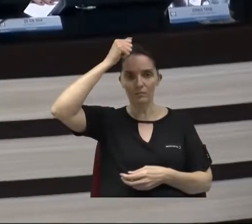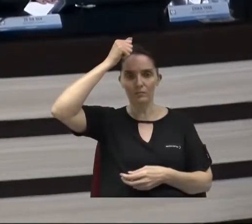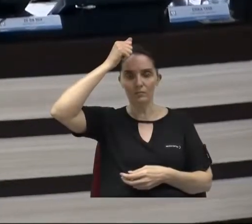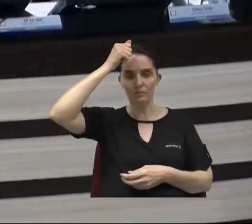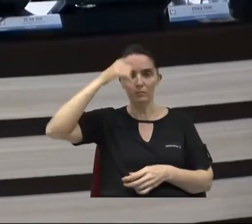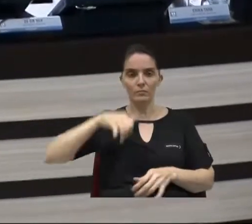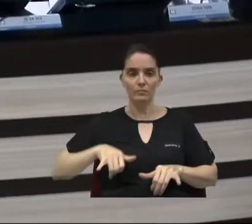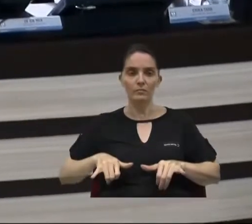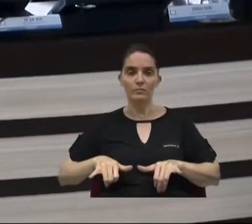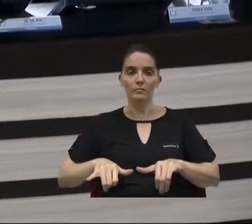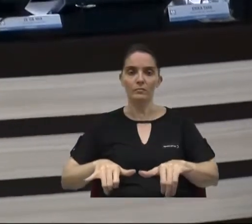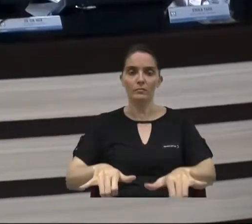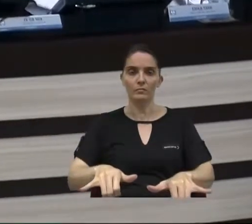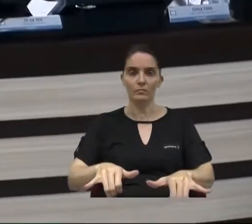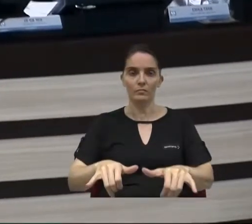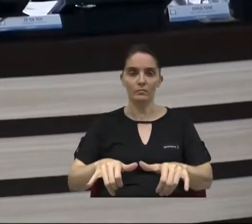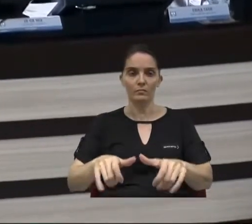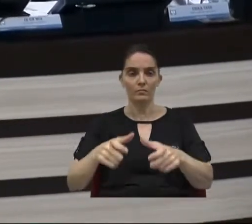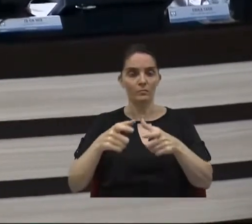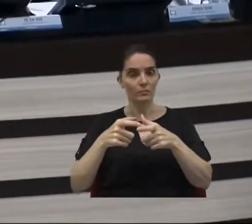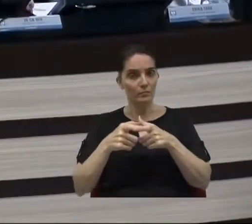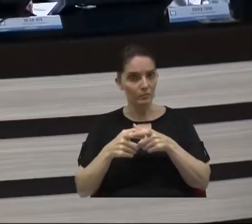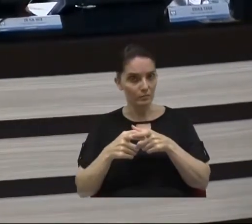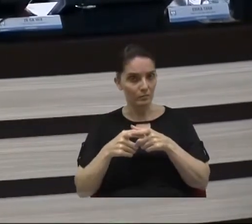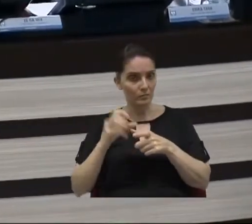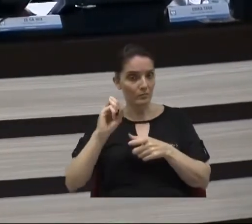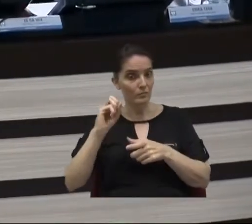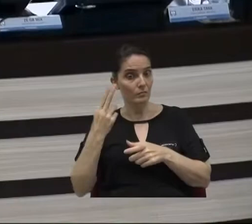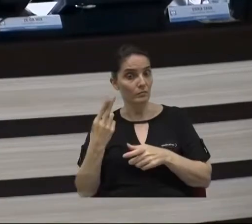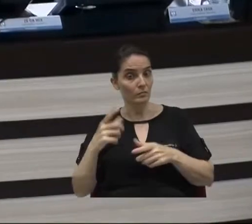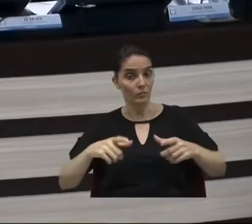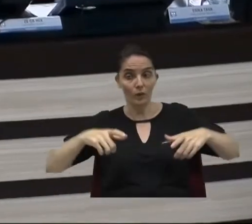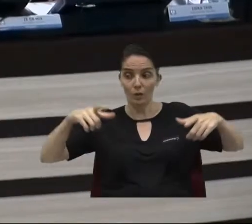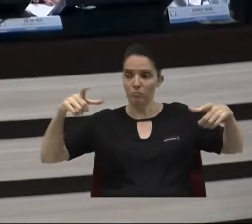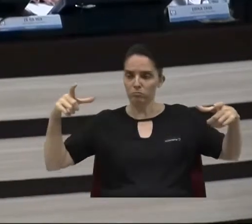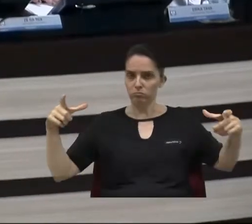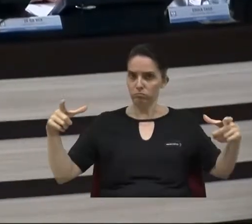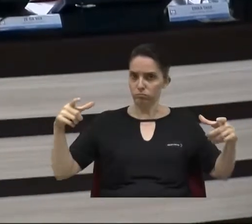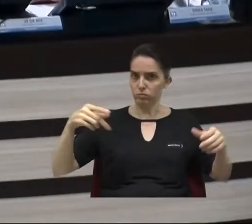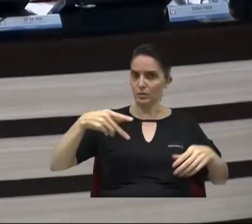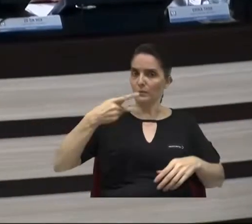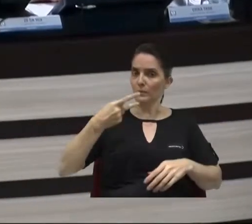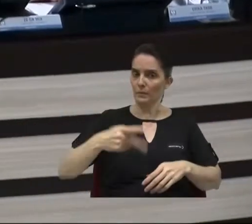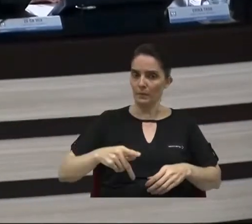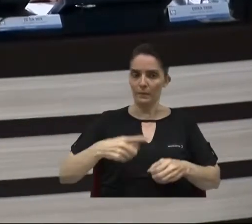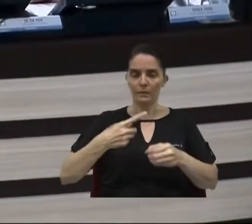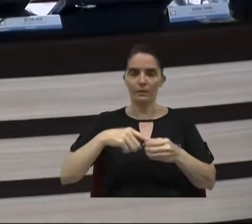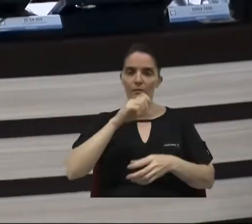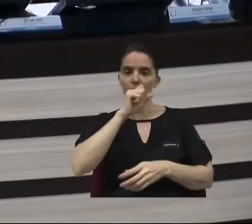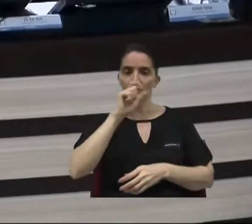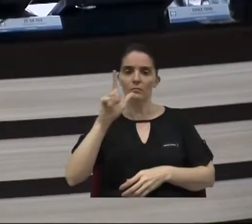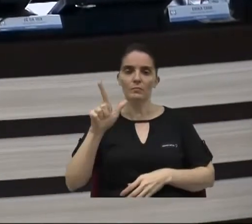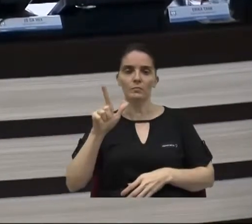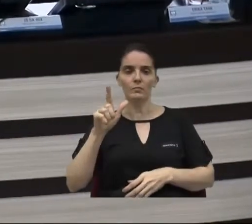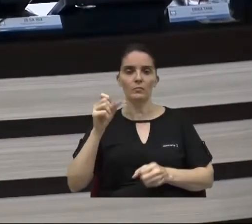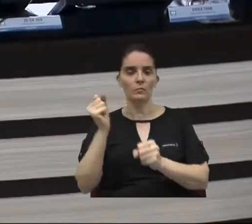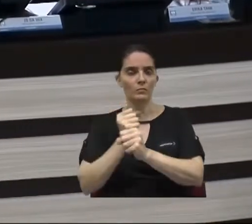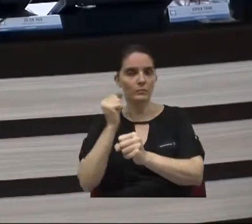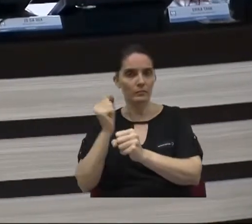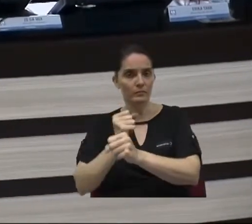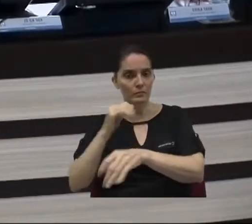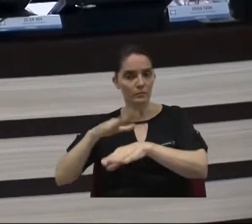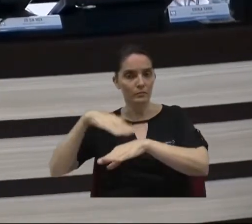Moraes, que dispõe sobre a obrigatoriedade de supermercados e hipermercados instalados no município de Limeira,